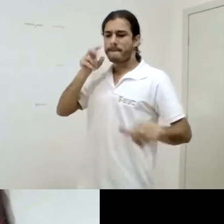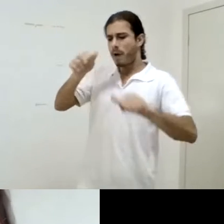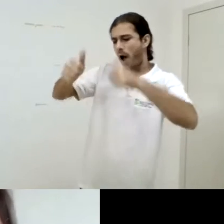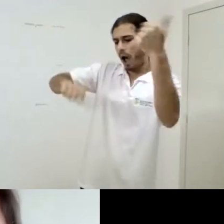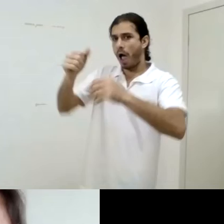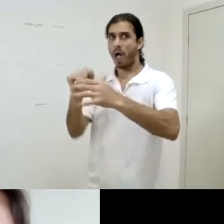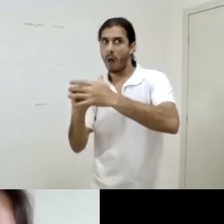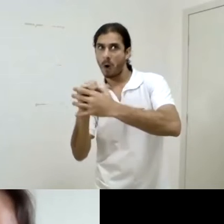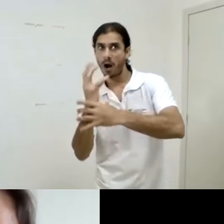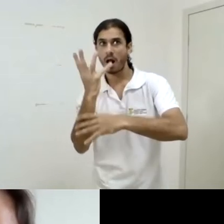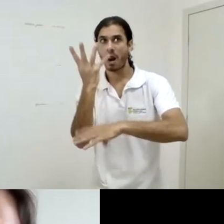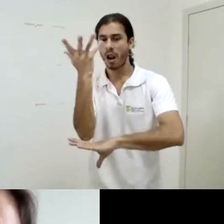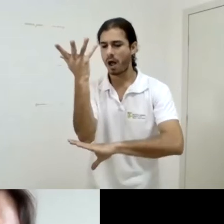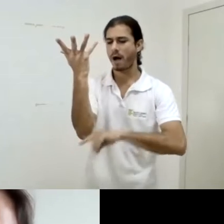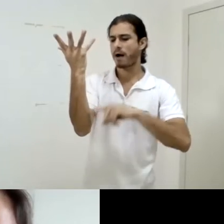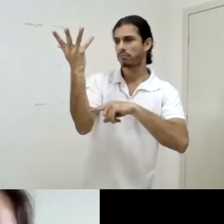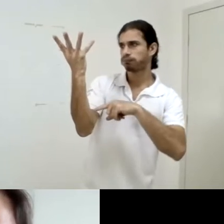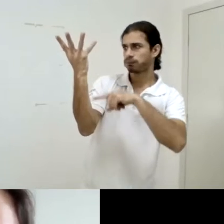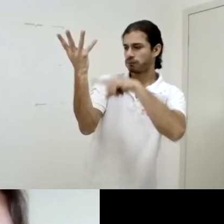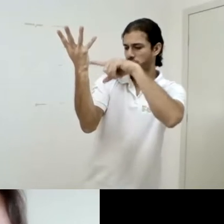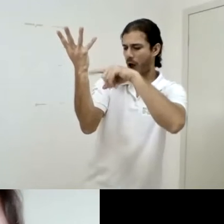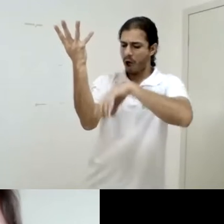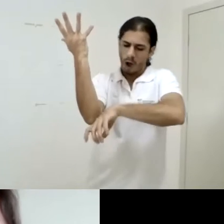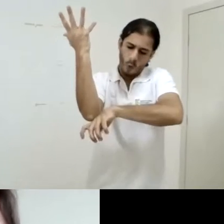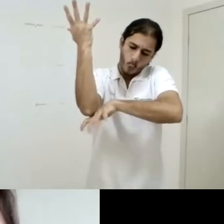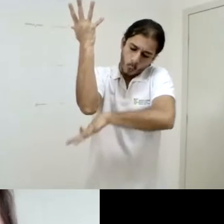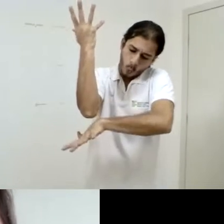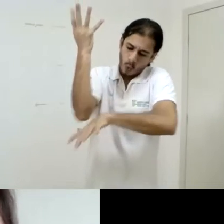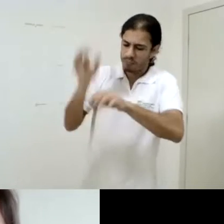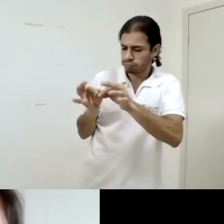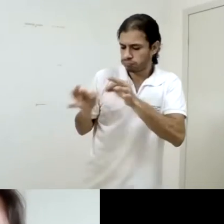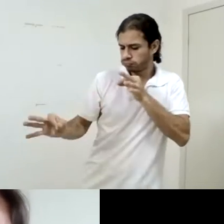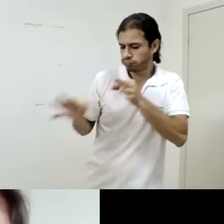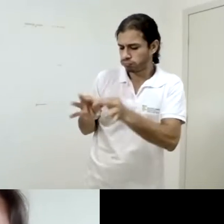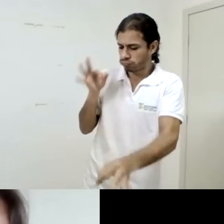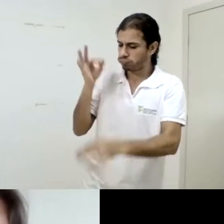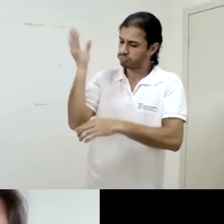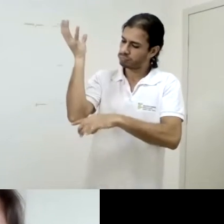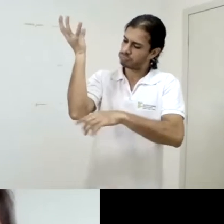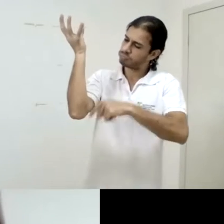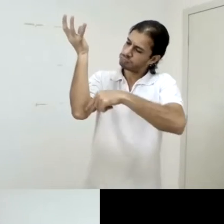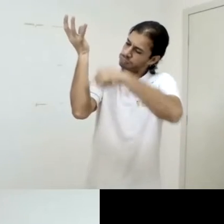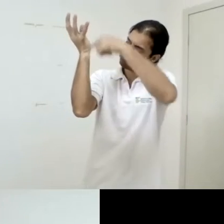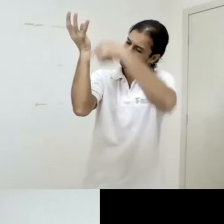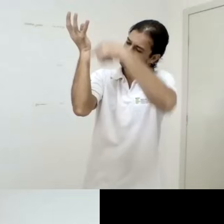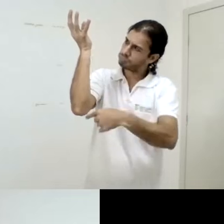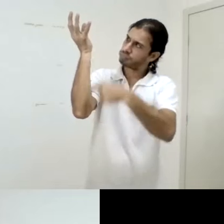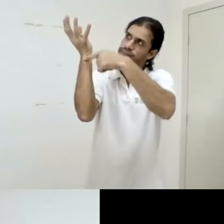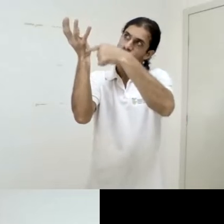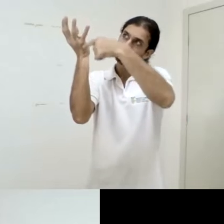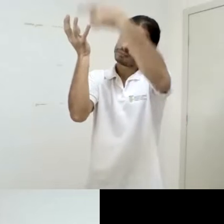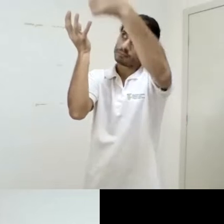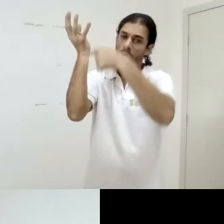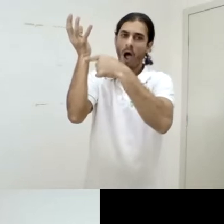ter o numérico lá, do tamanho da raiz, da altura da planta, como era uma característica qualitativa, a gente não... A gente